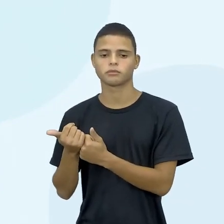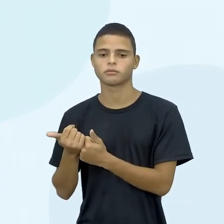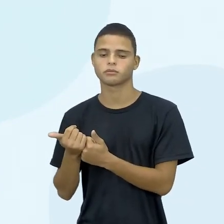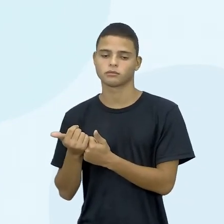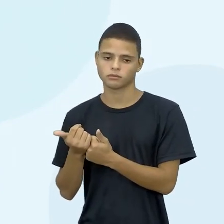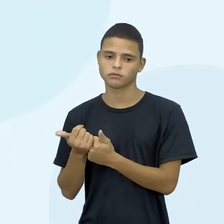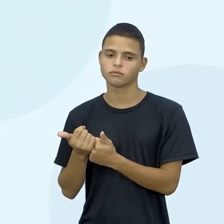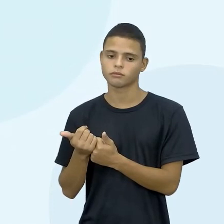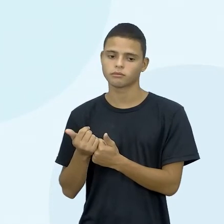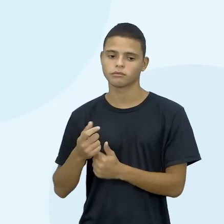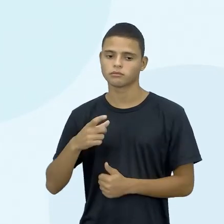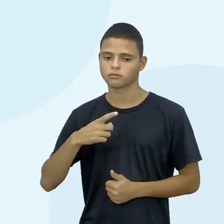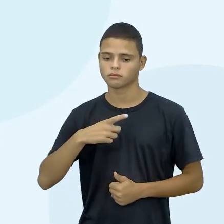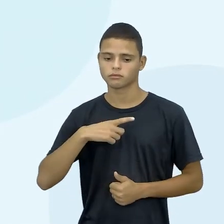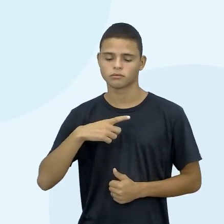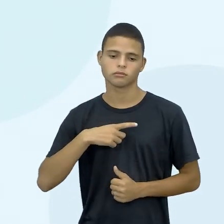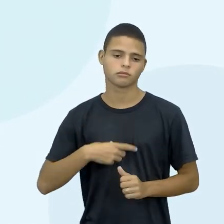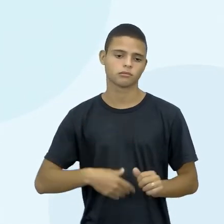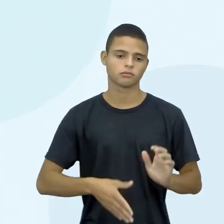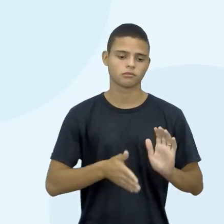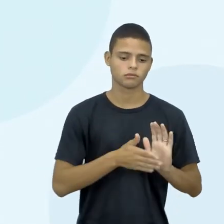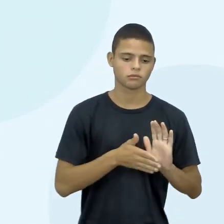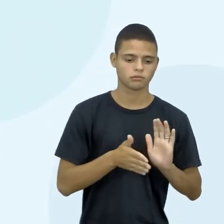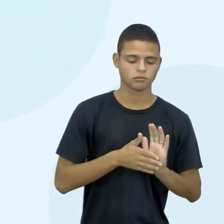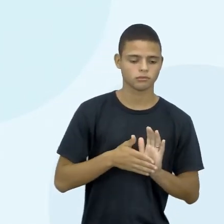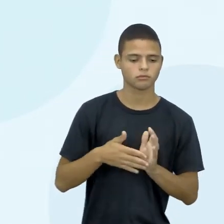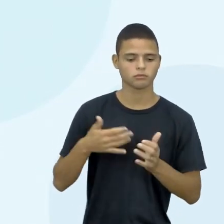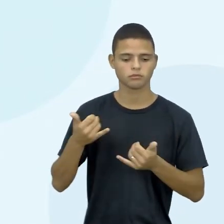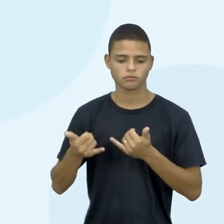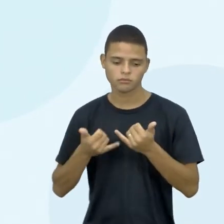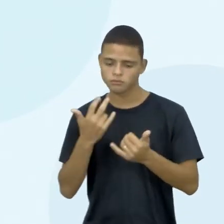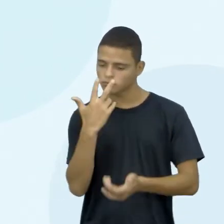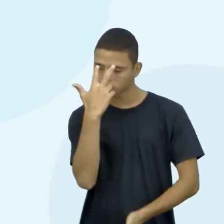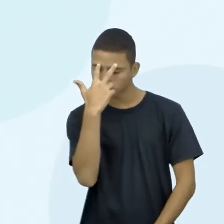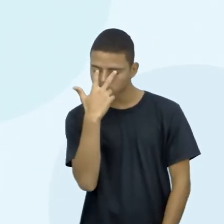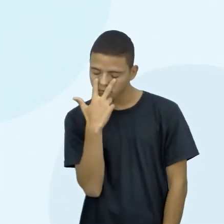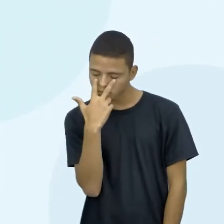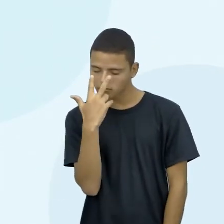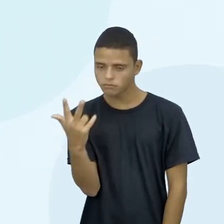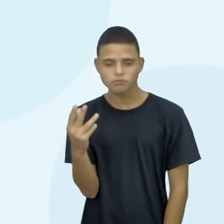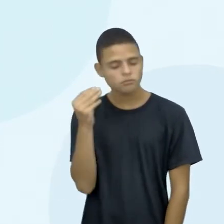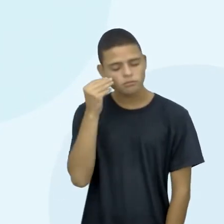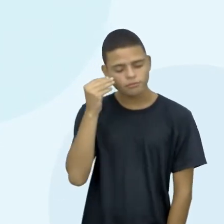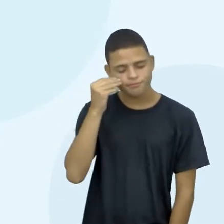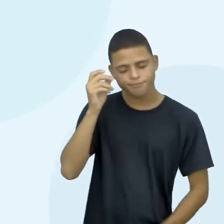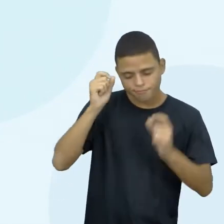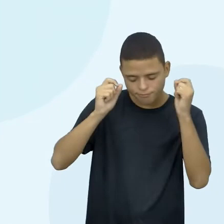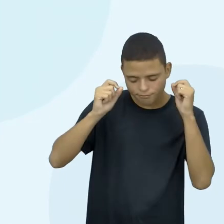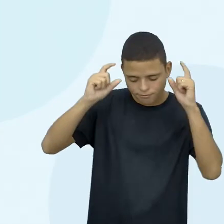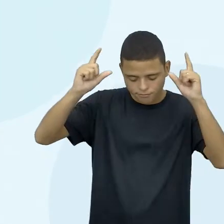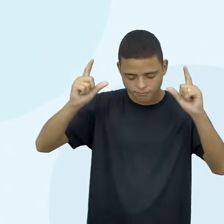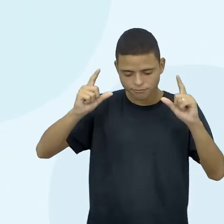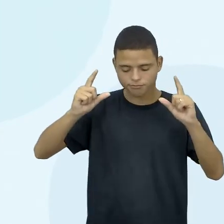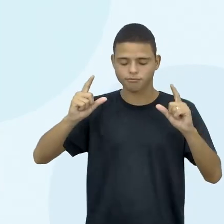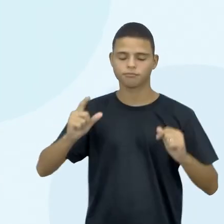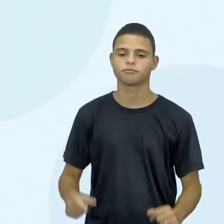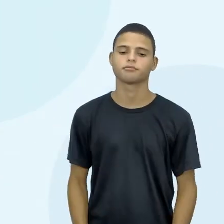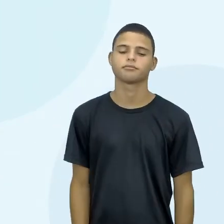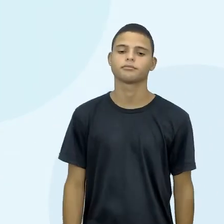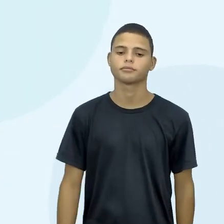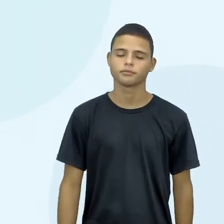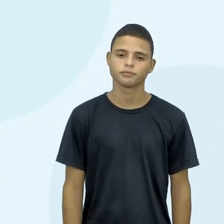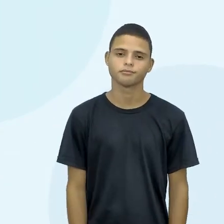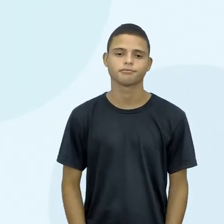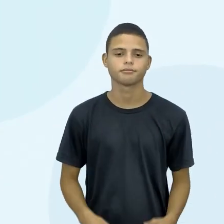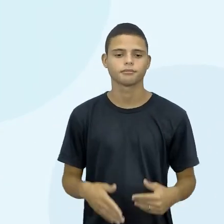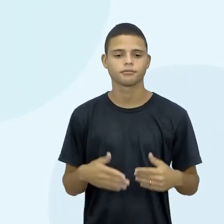eles estavam se propondo ao jogo, de olhos fechados, buscando os outros sentidos para a atividade. E